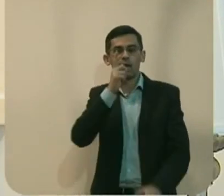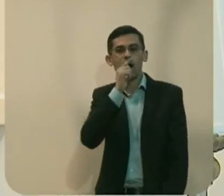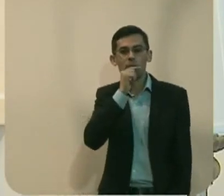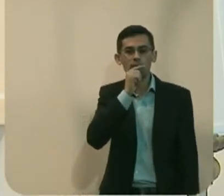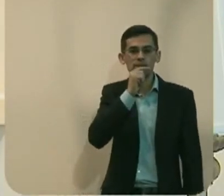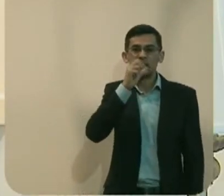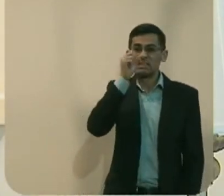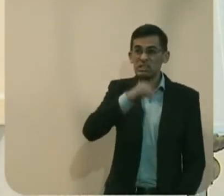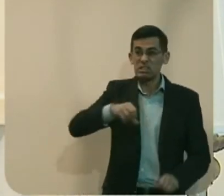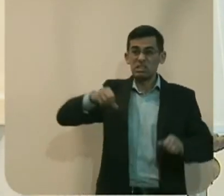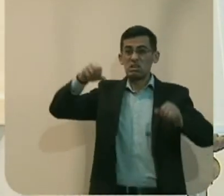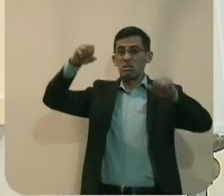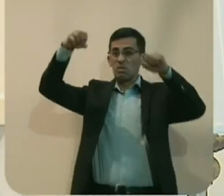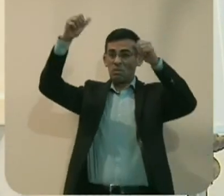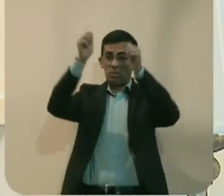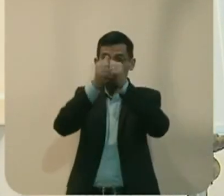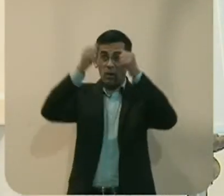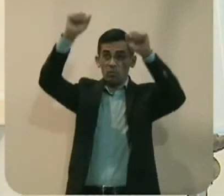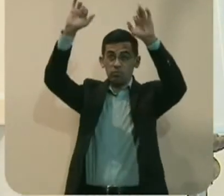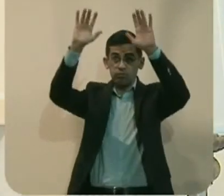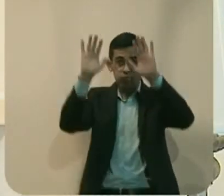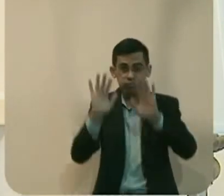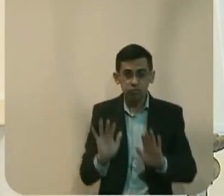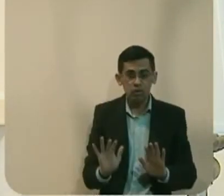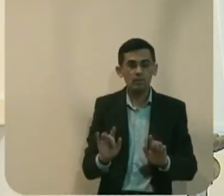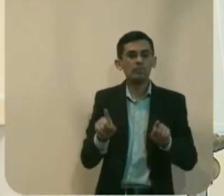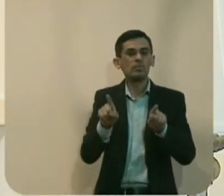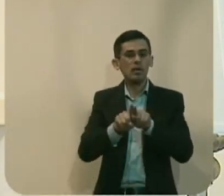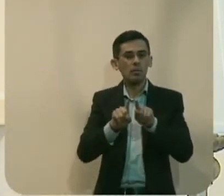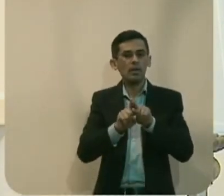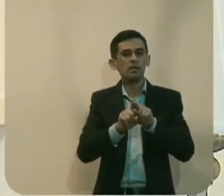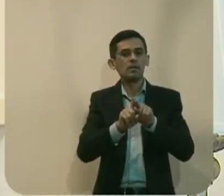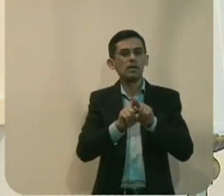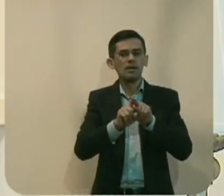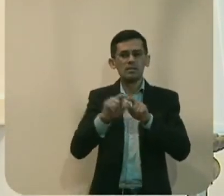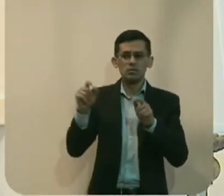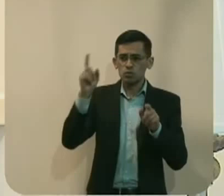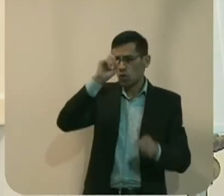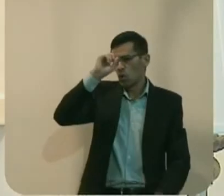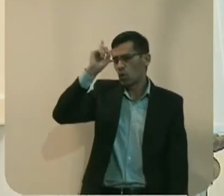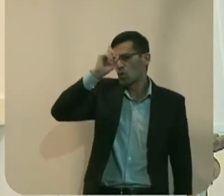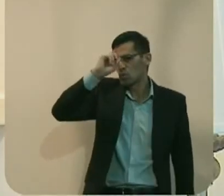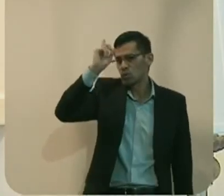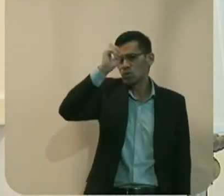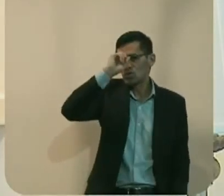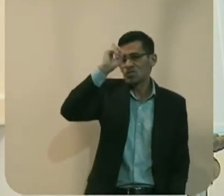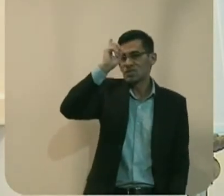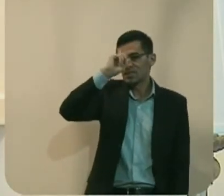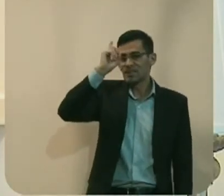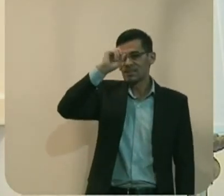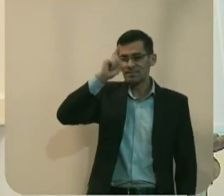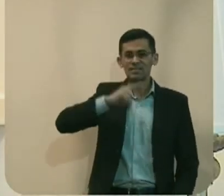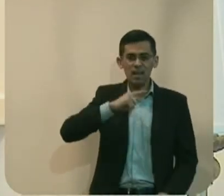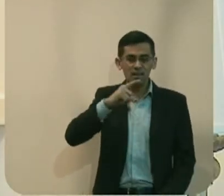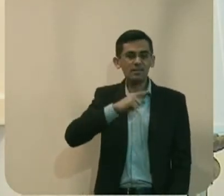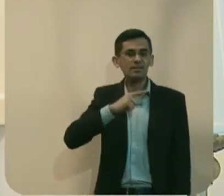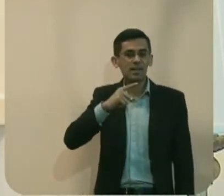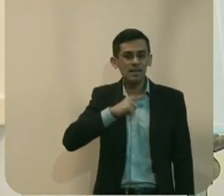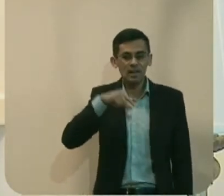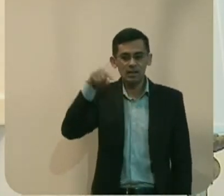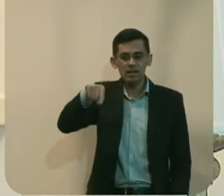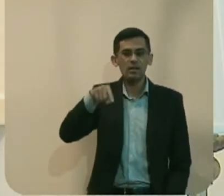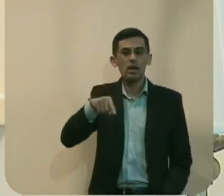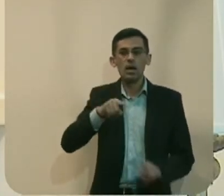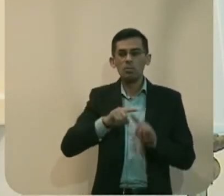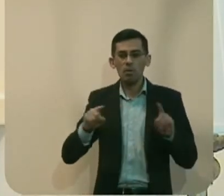Se caía pão do céu, sem que eles tivessem assado ou comprado os insumos para fazê-lo, ele